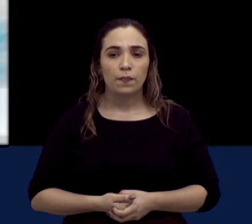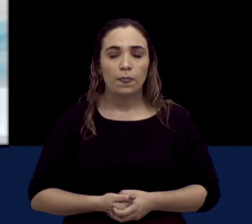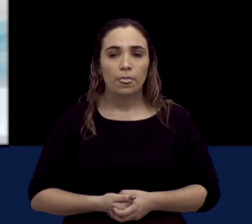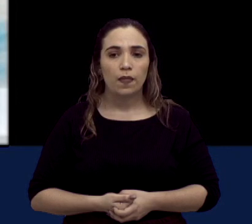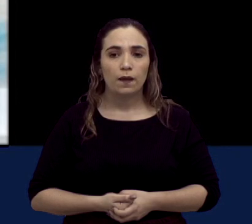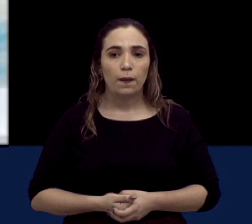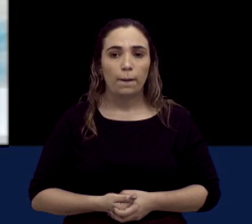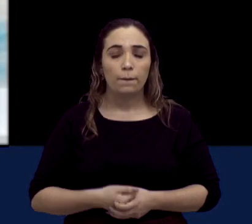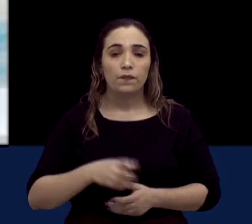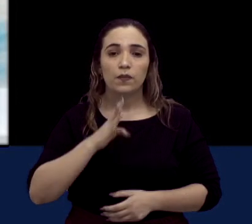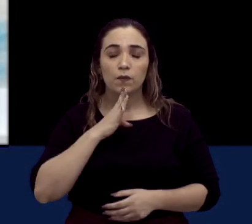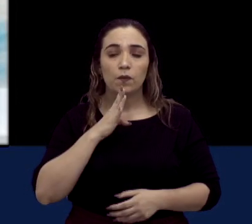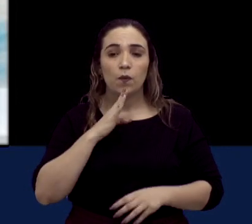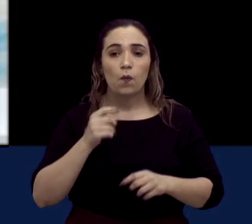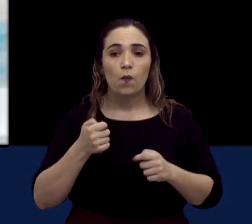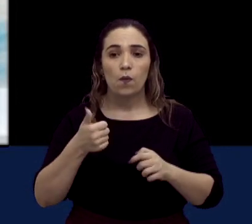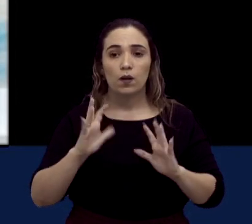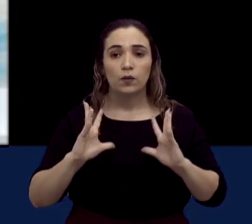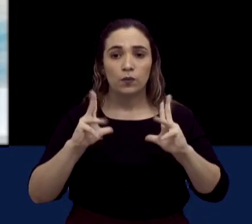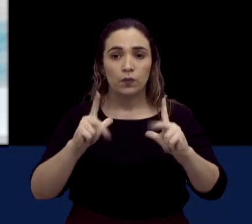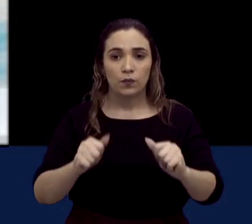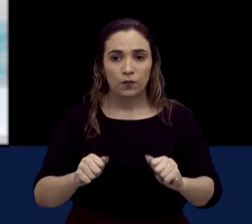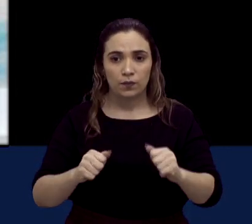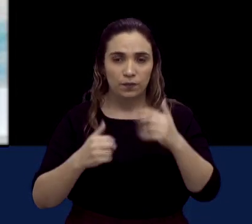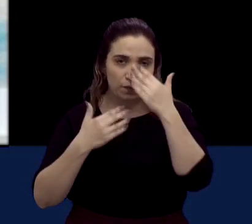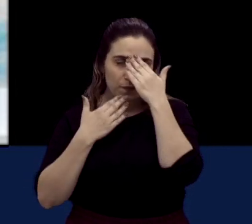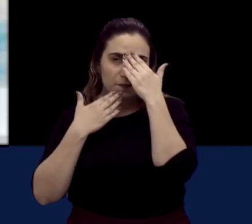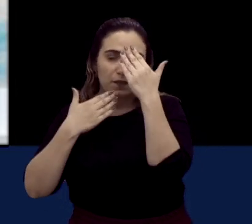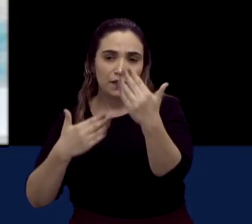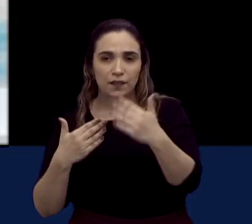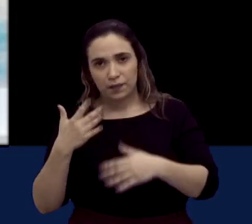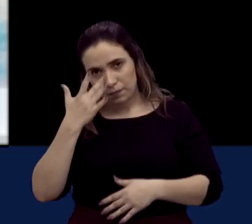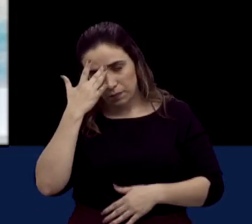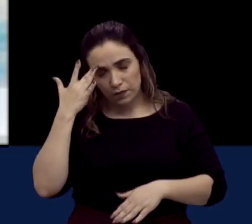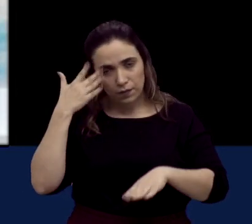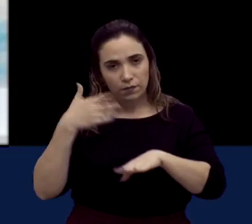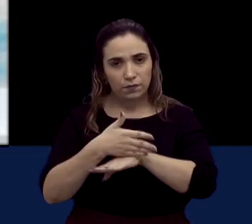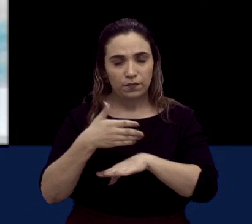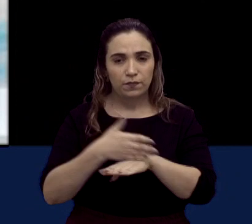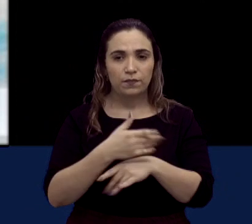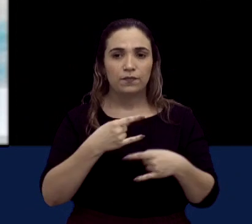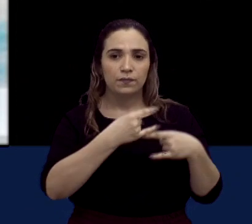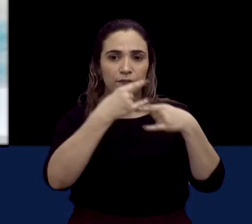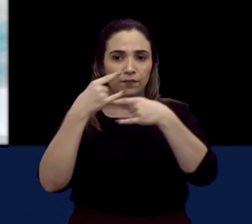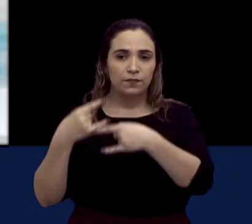Porque eu conheço quase todo mundo que está aqui. Muito obrigada a todo mundo que está participando.